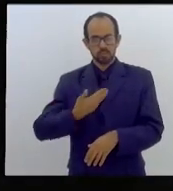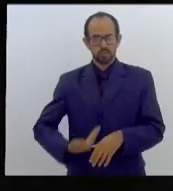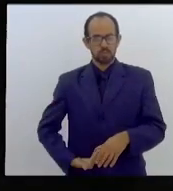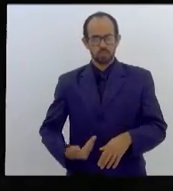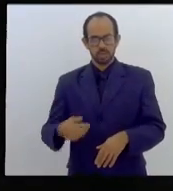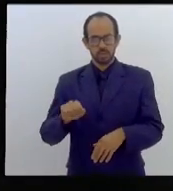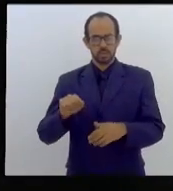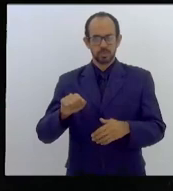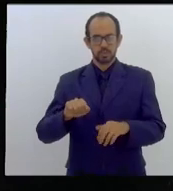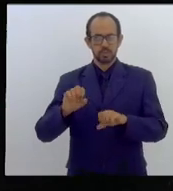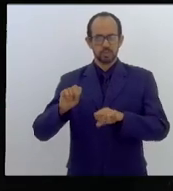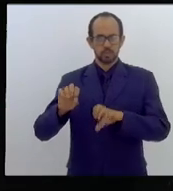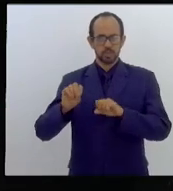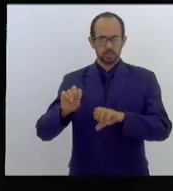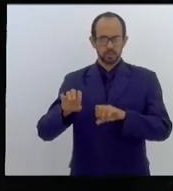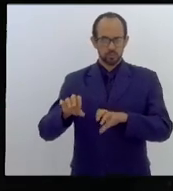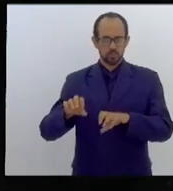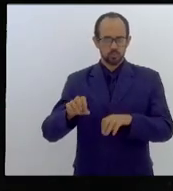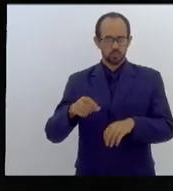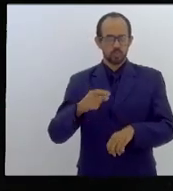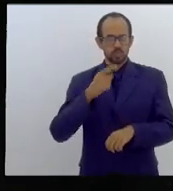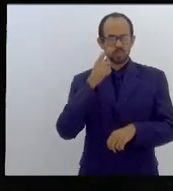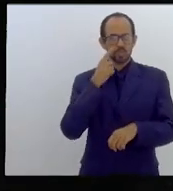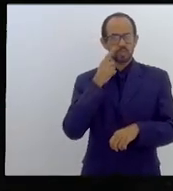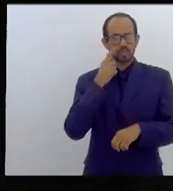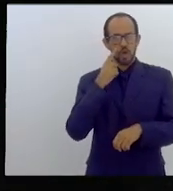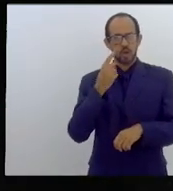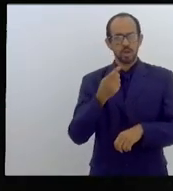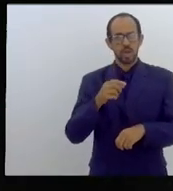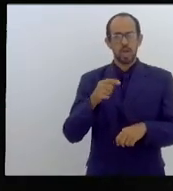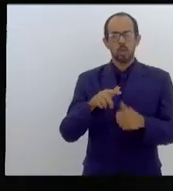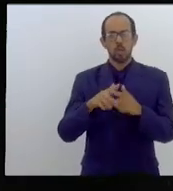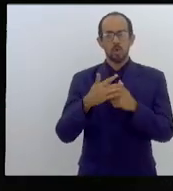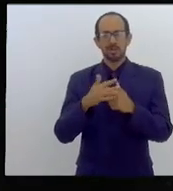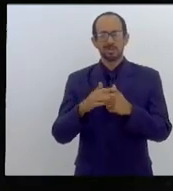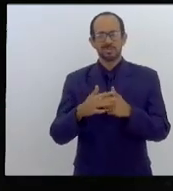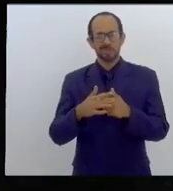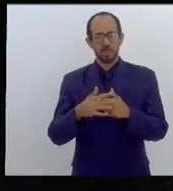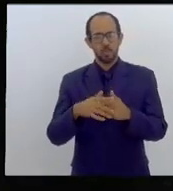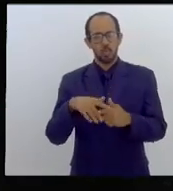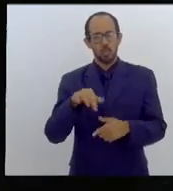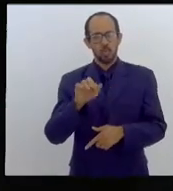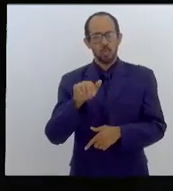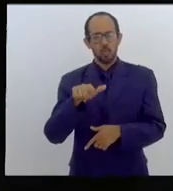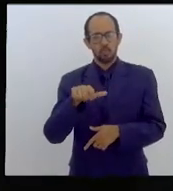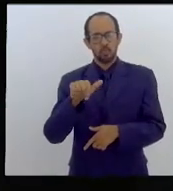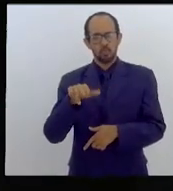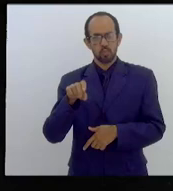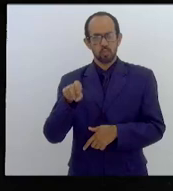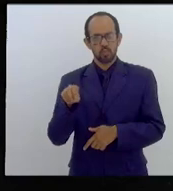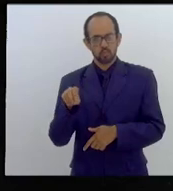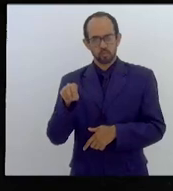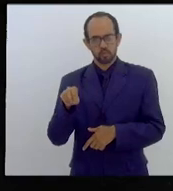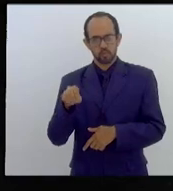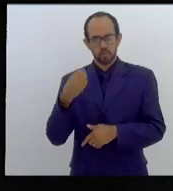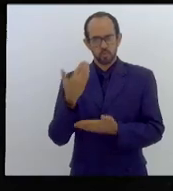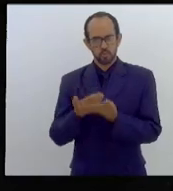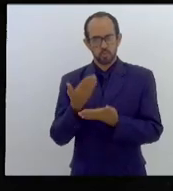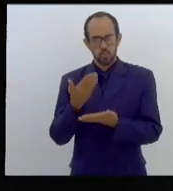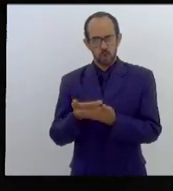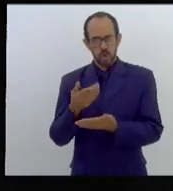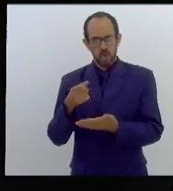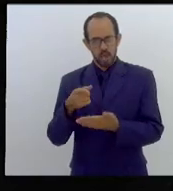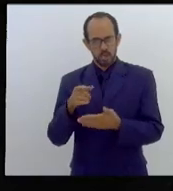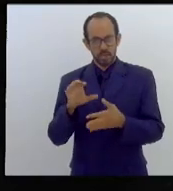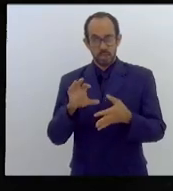Quando a gente pensar na rubrica correção fluxo escolar, e aí ela está diretamente ligada à área da saúde,